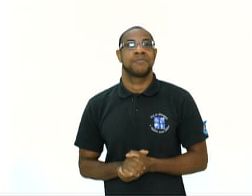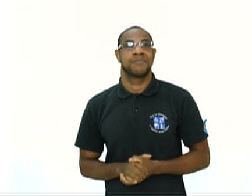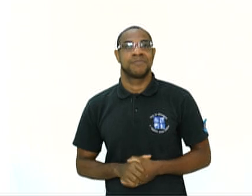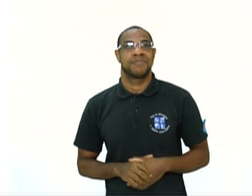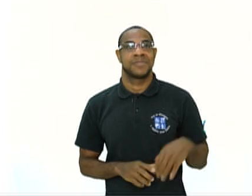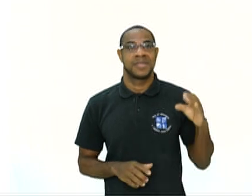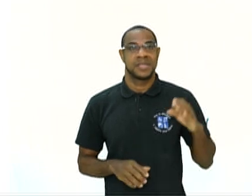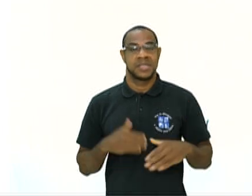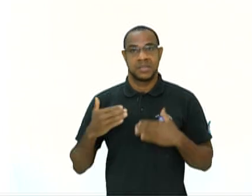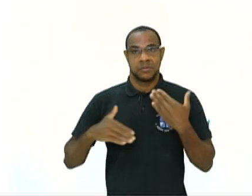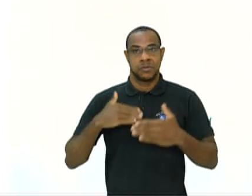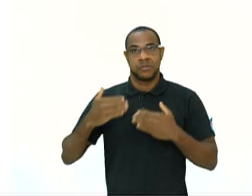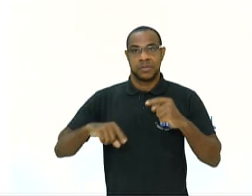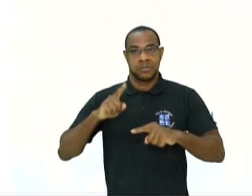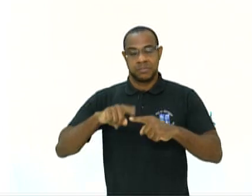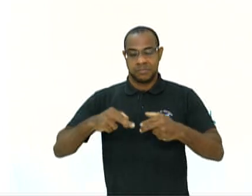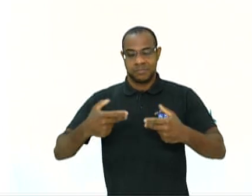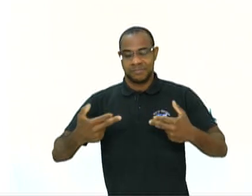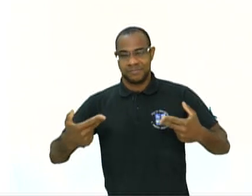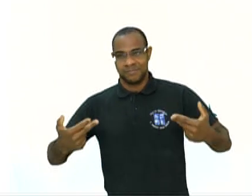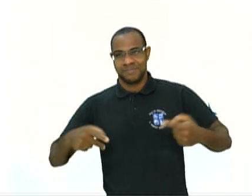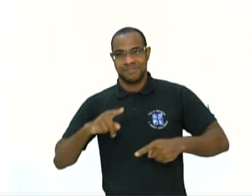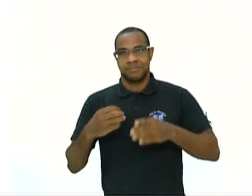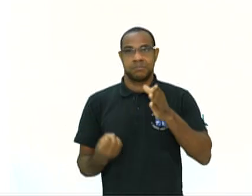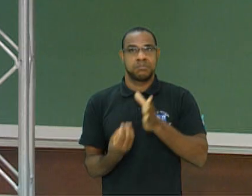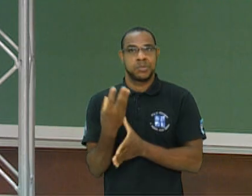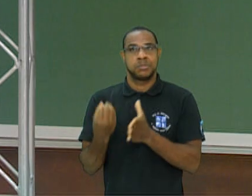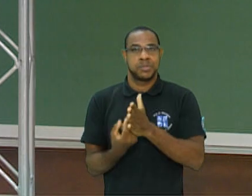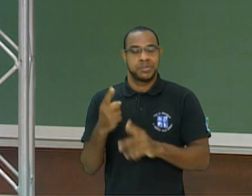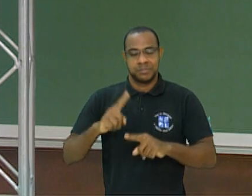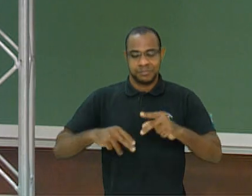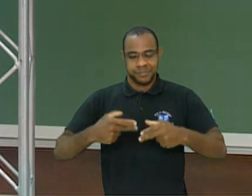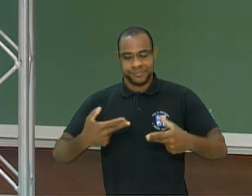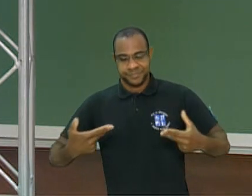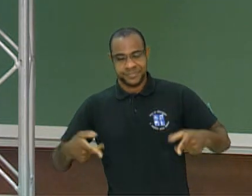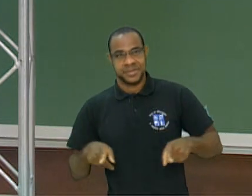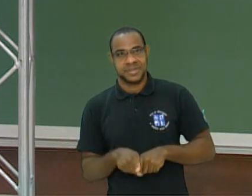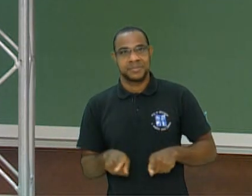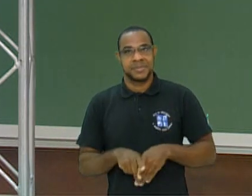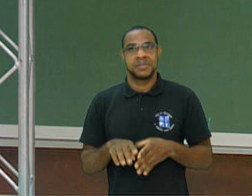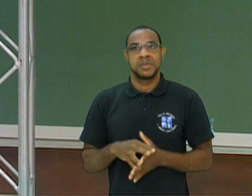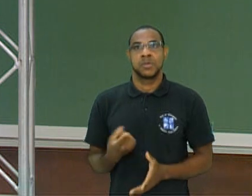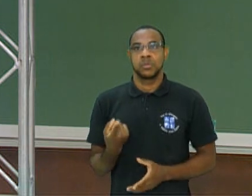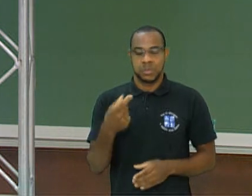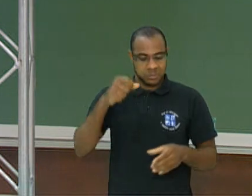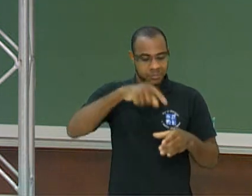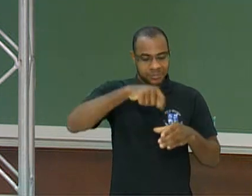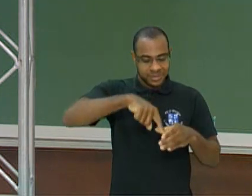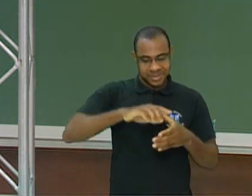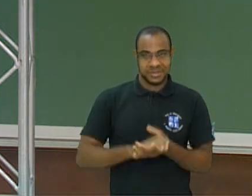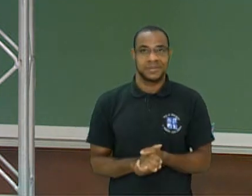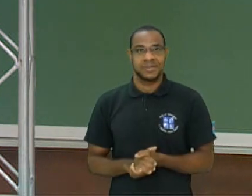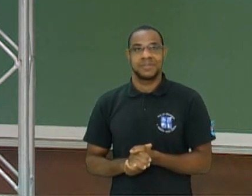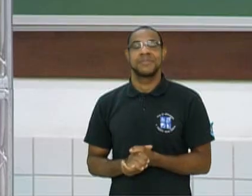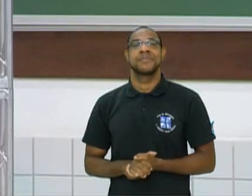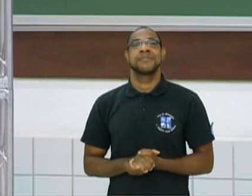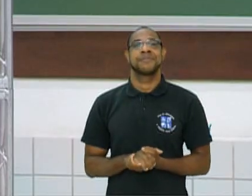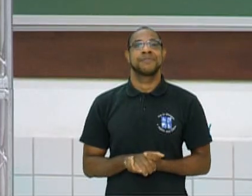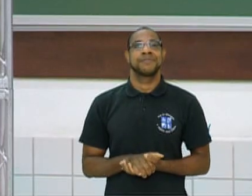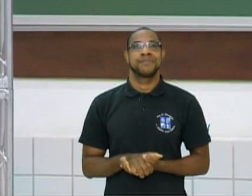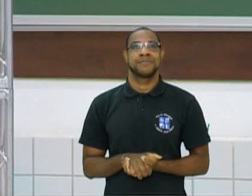Ele desenvolveu, criou mais de 100 produtos, como no nosso fragmento, a partir de uma única plantação, a partir do amendoim,